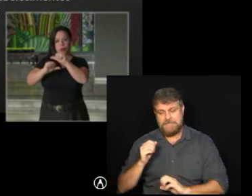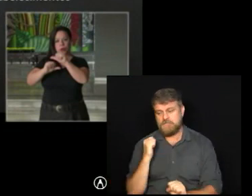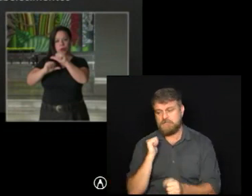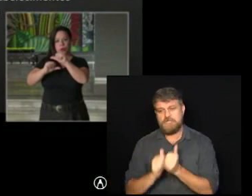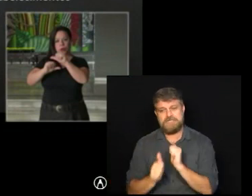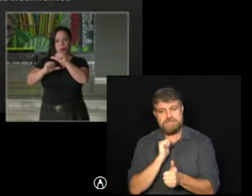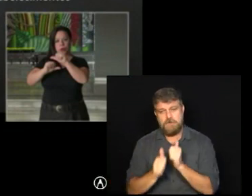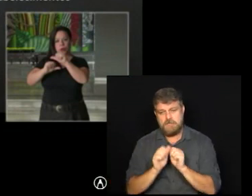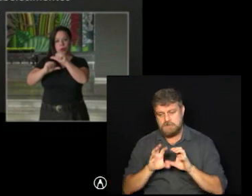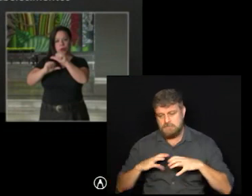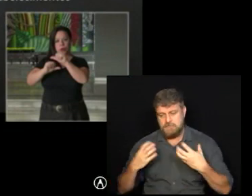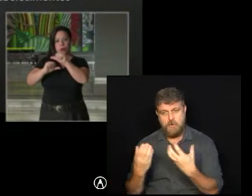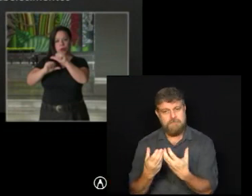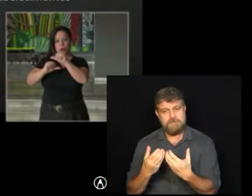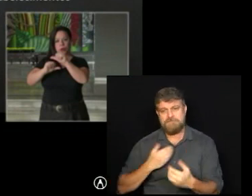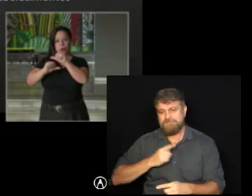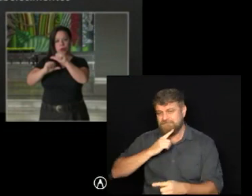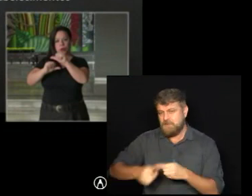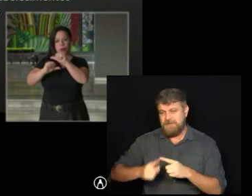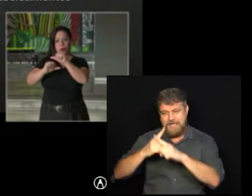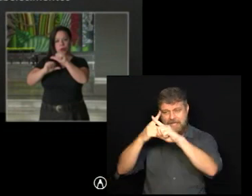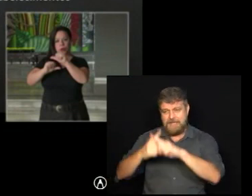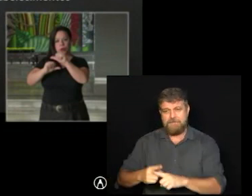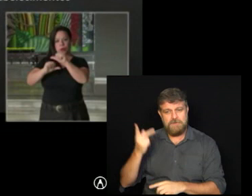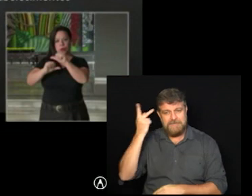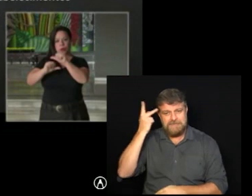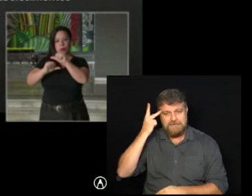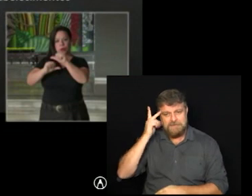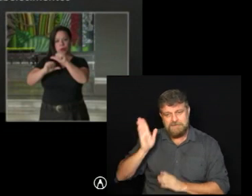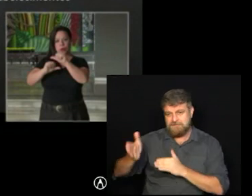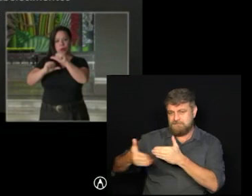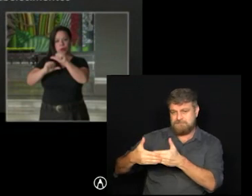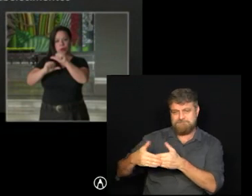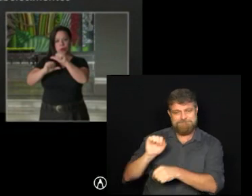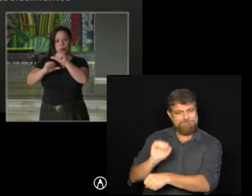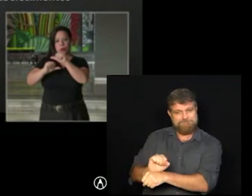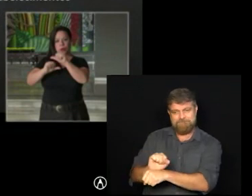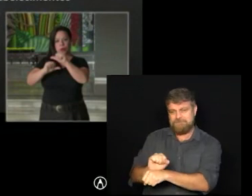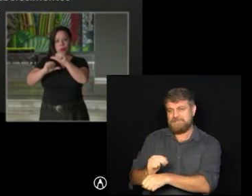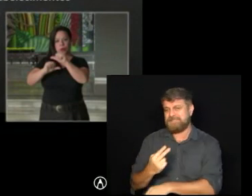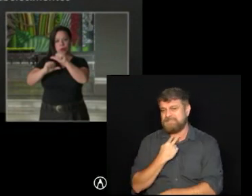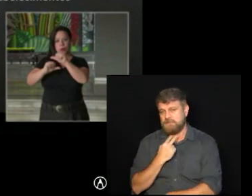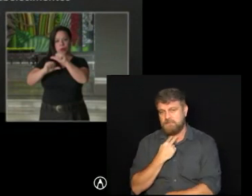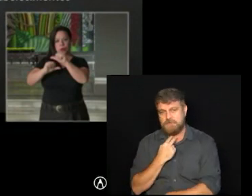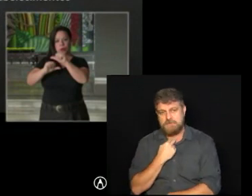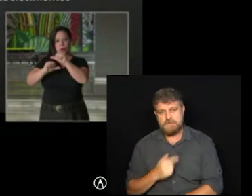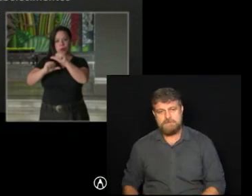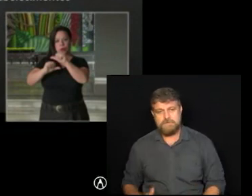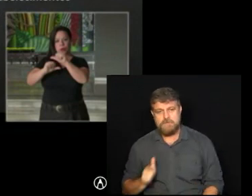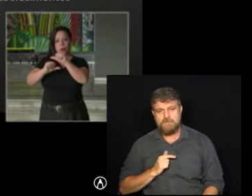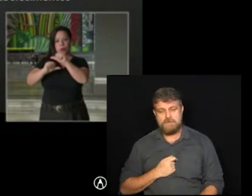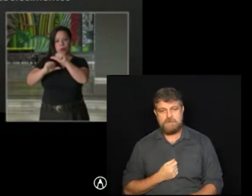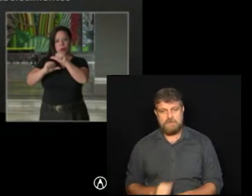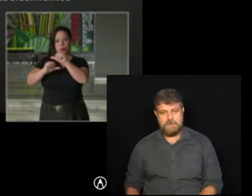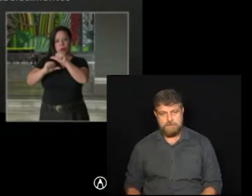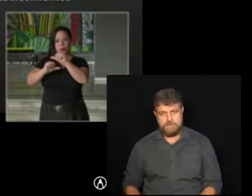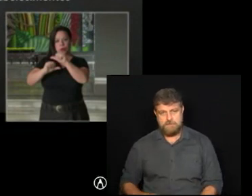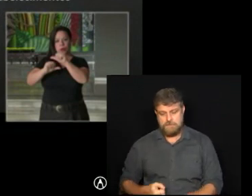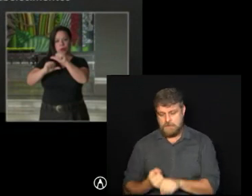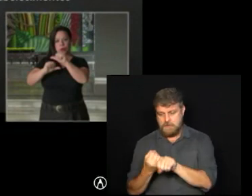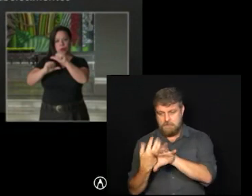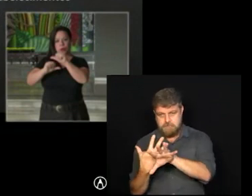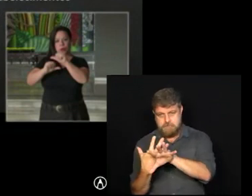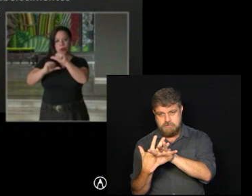esportivas coletivas, portanto o Campeonato Paulista está paralisado no nosso estado. Teletrabalho obrigatório